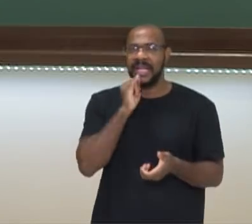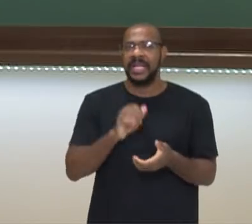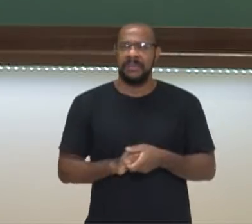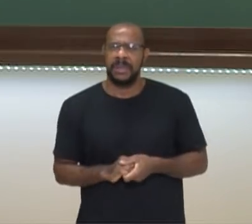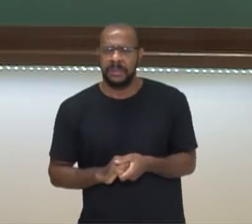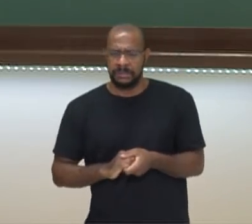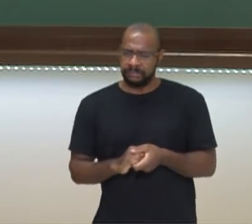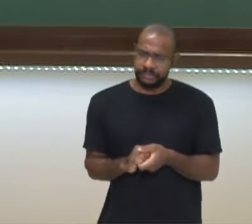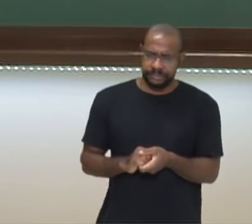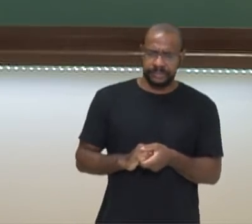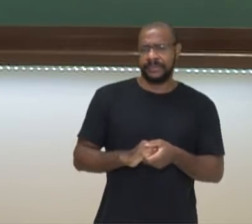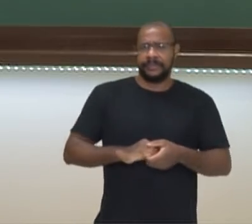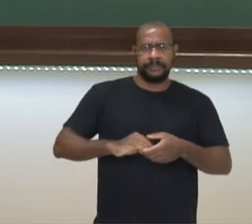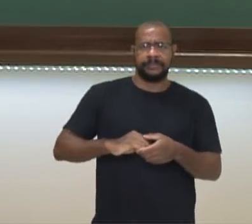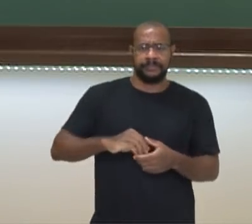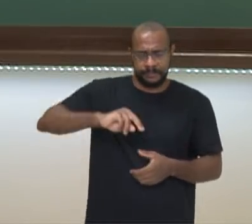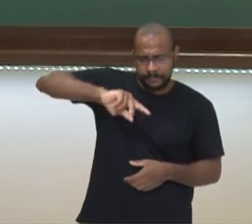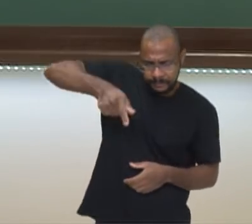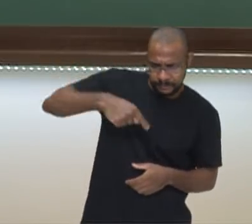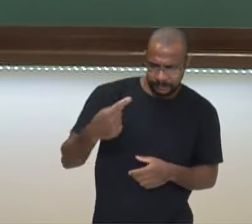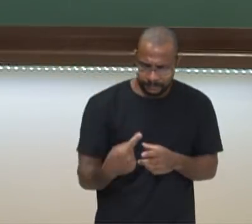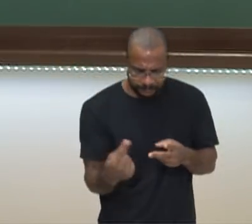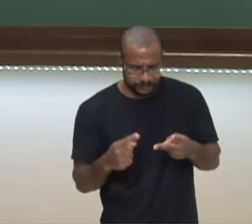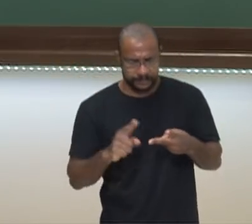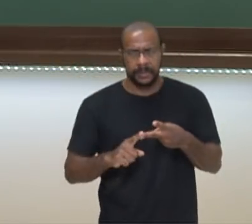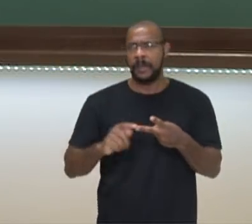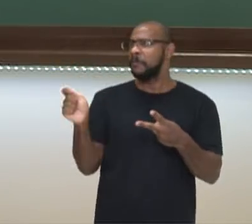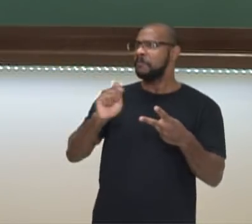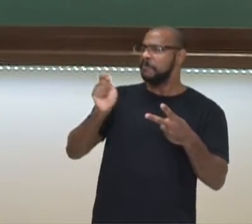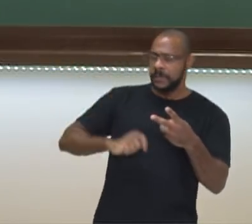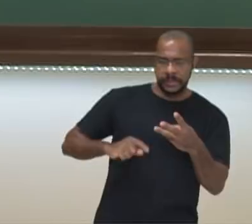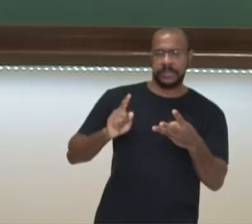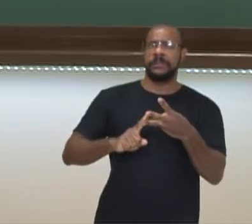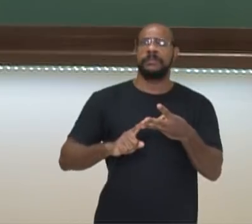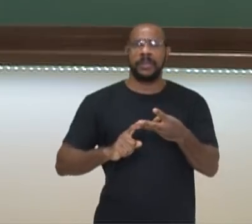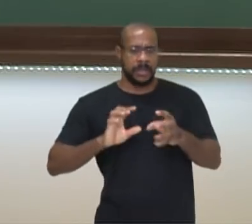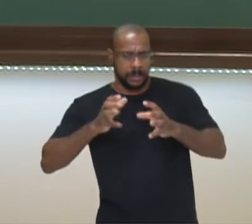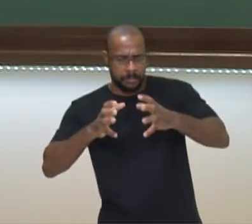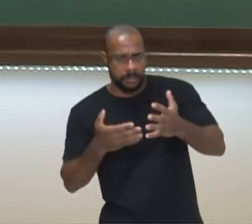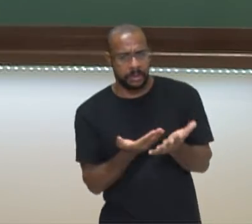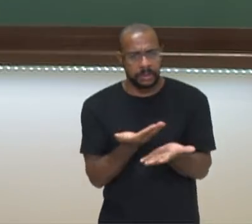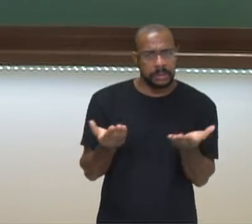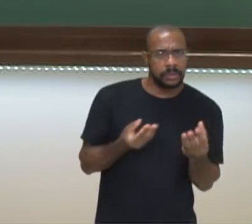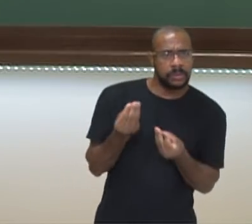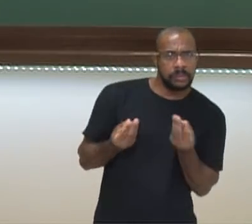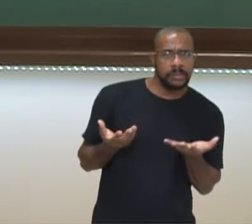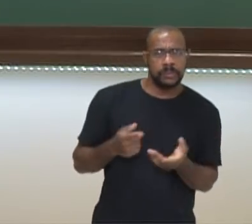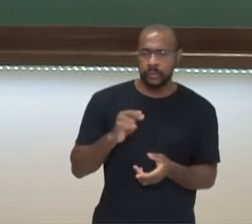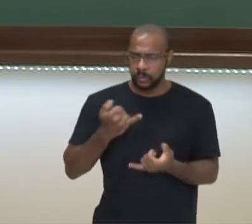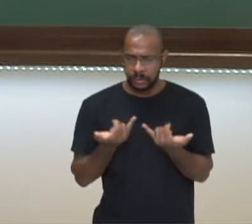e peão se gastam e as palavras ficam novas, é uma antítese, é uma contrariedade.